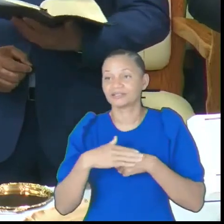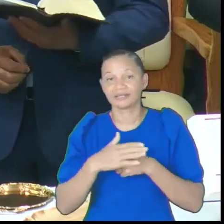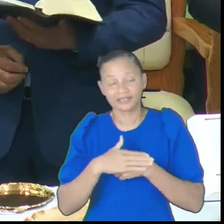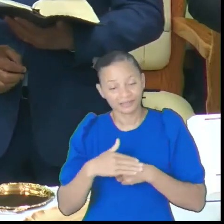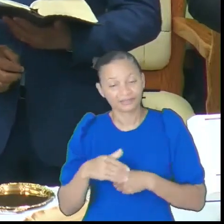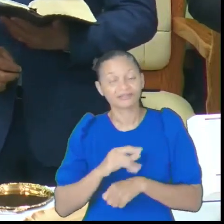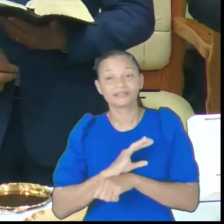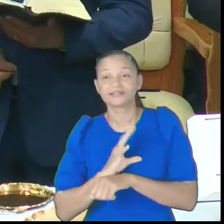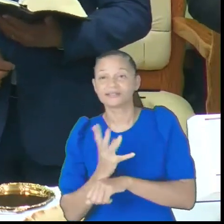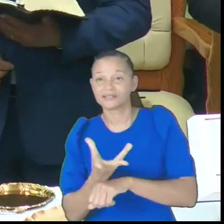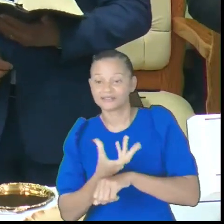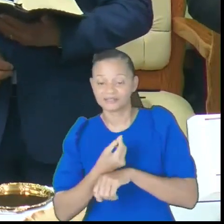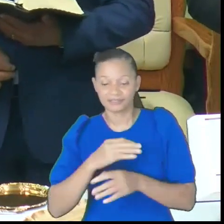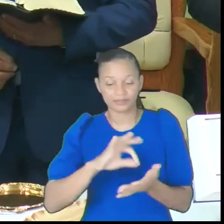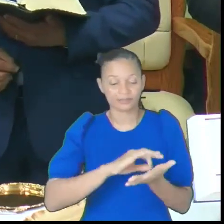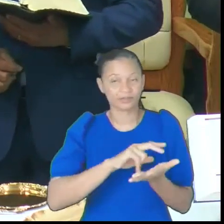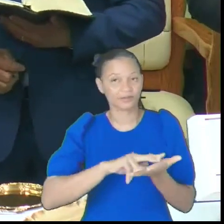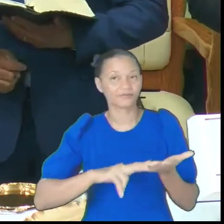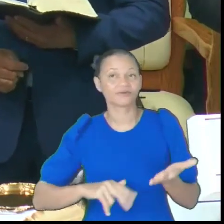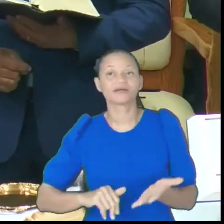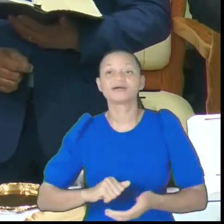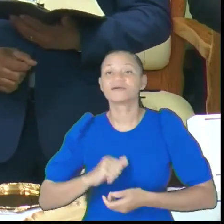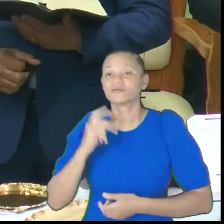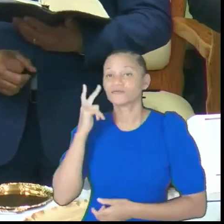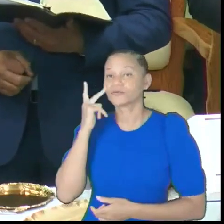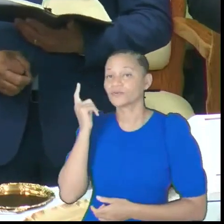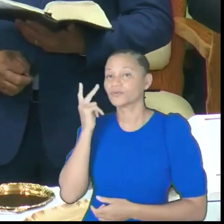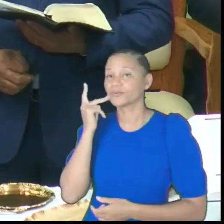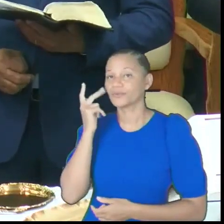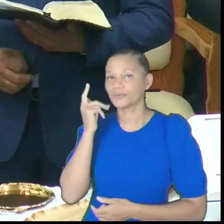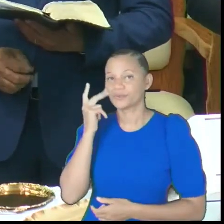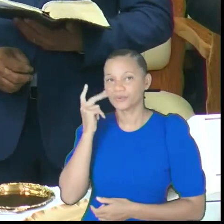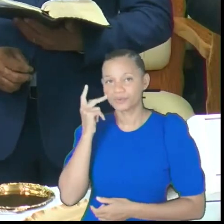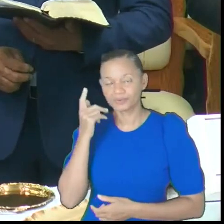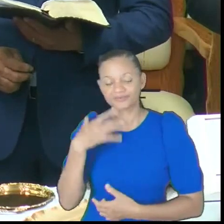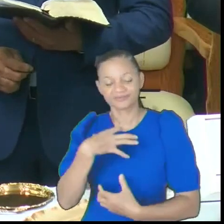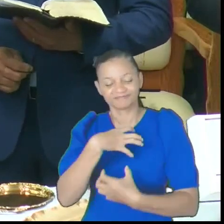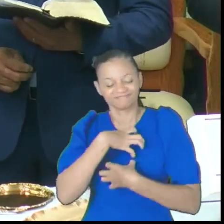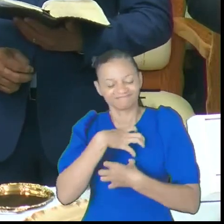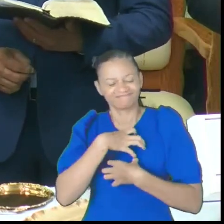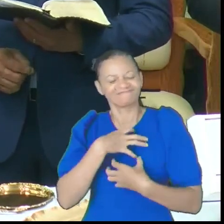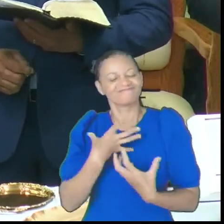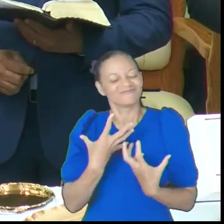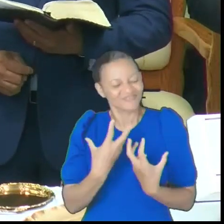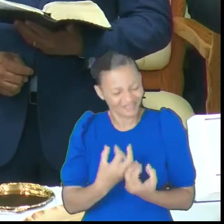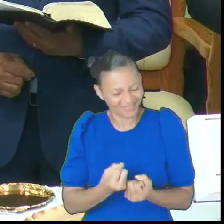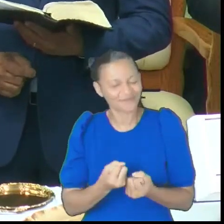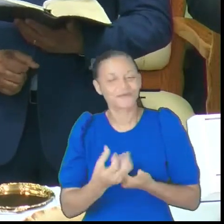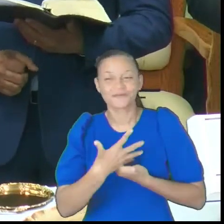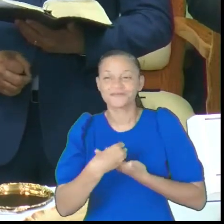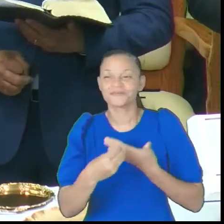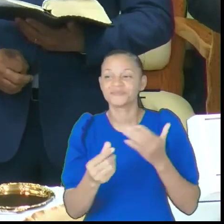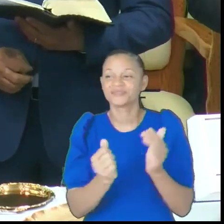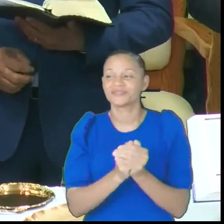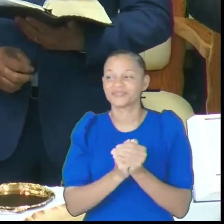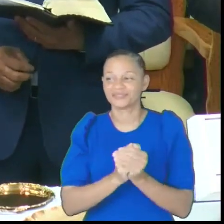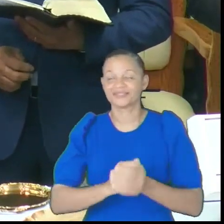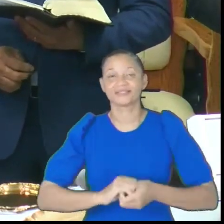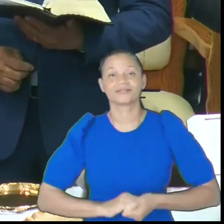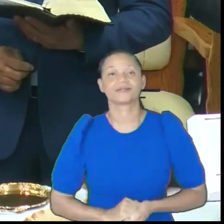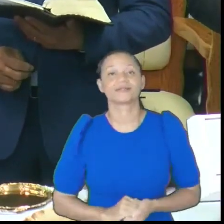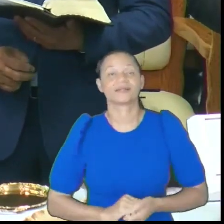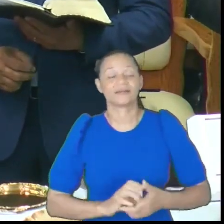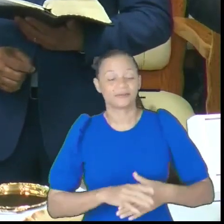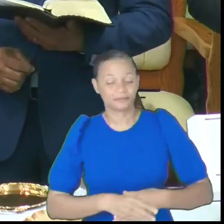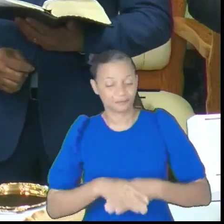igreja e convenção no estado do Ceará, e só quem recebe esse abraço diga amém. Amém.